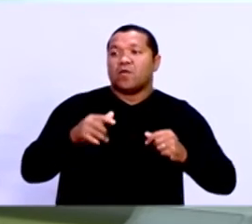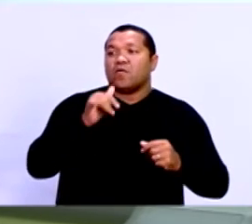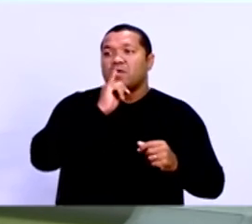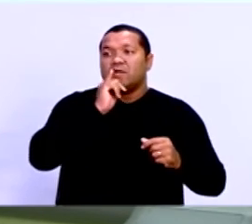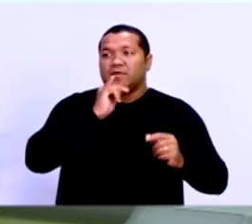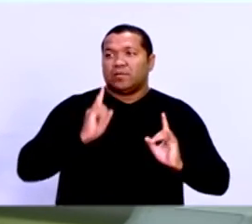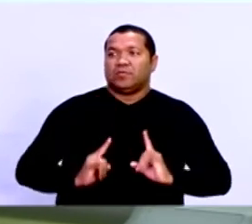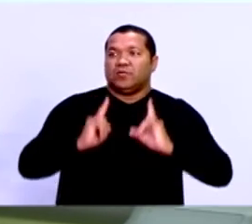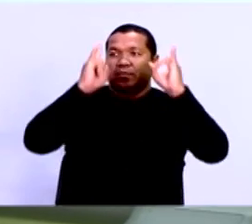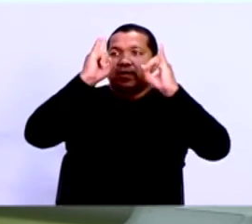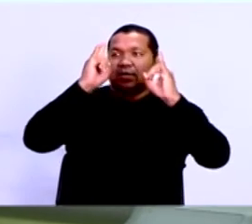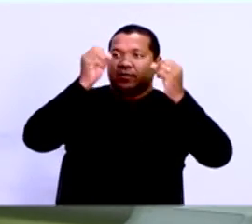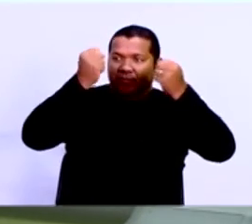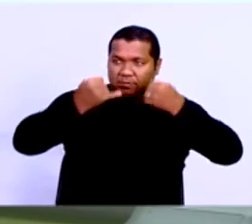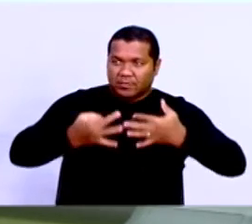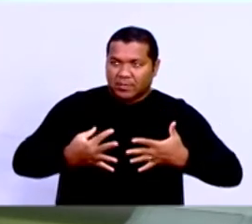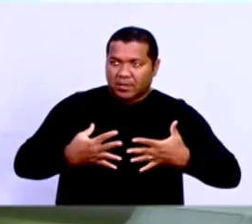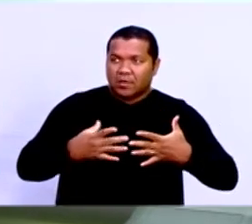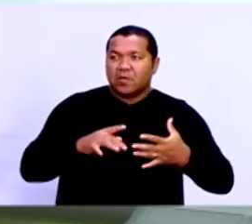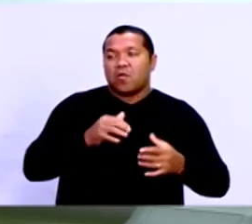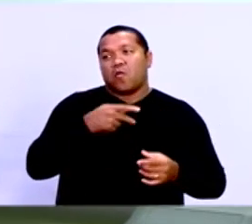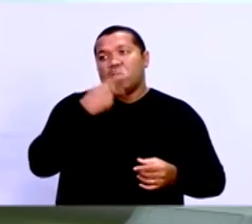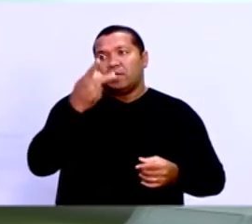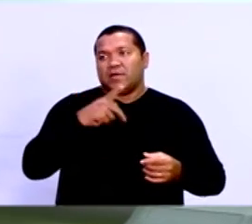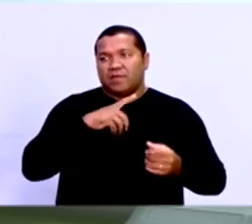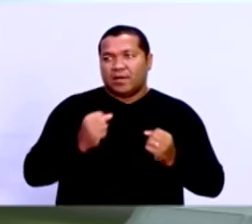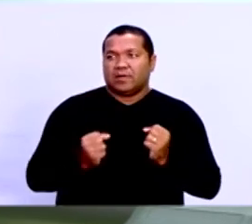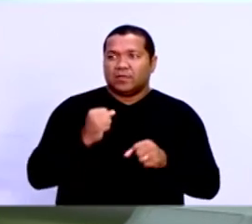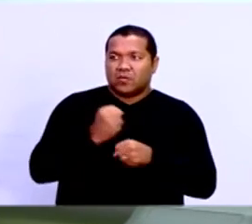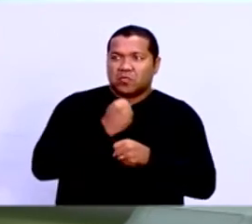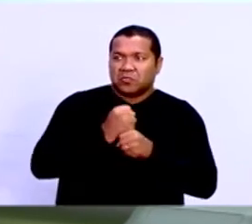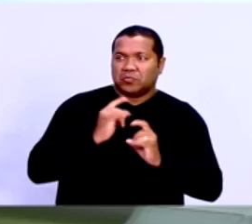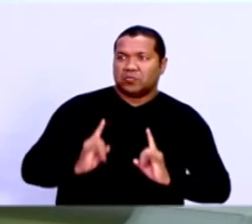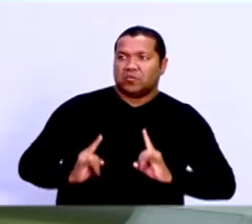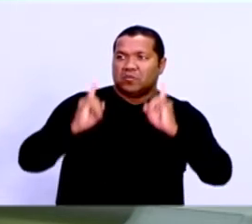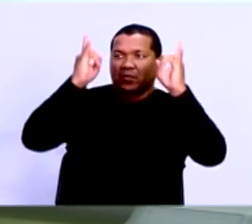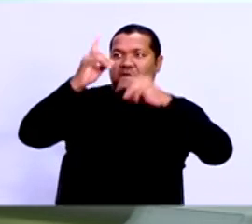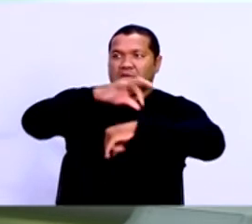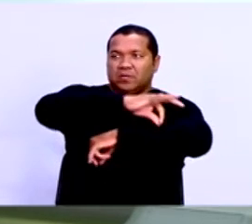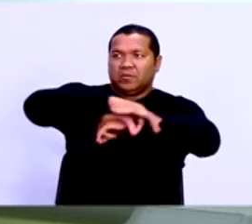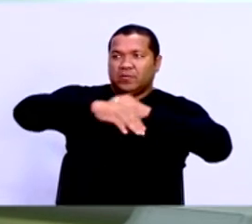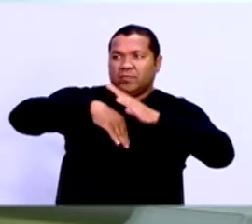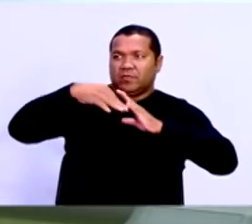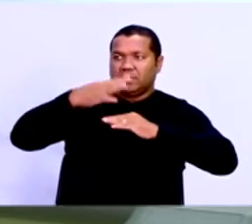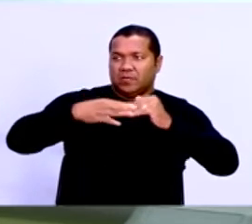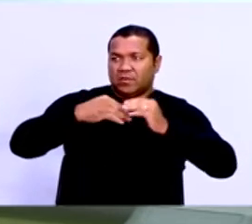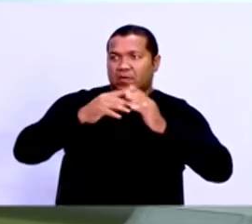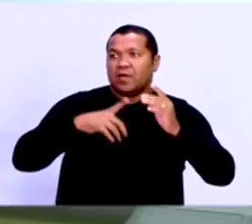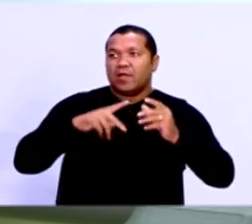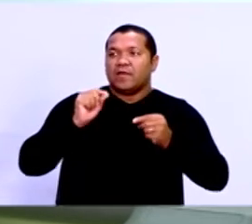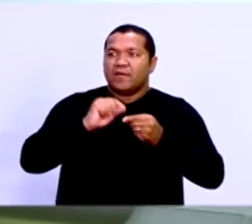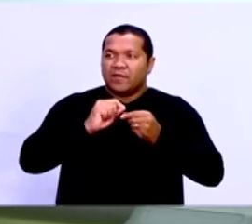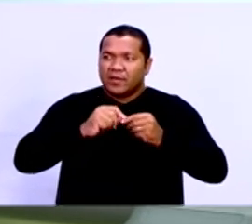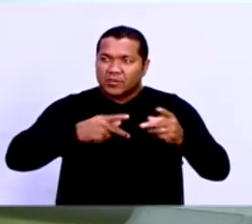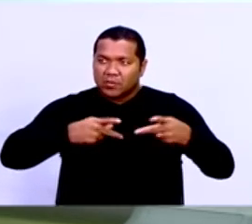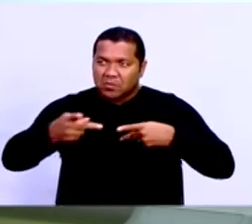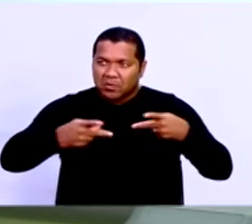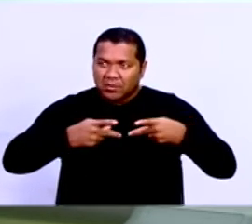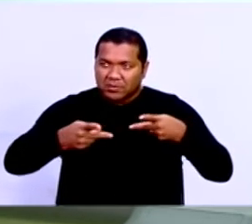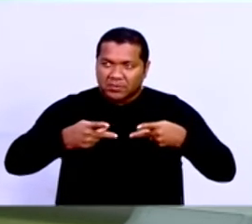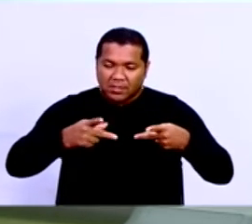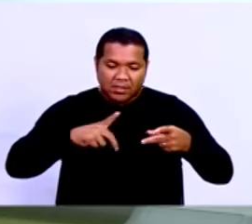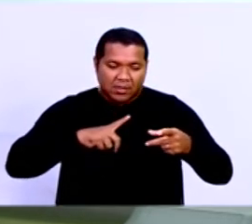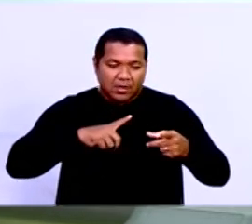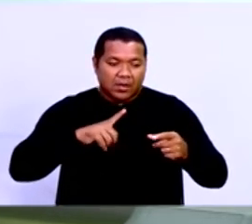quando a gente vai construir um prédio engenheiro silva construiu o prédio ele fez o projeto a fase da